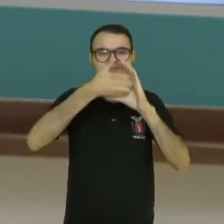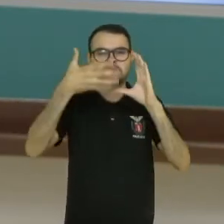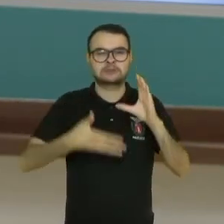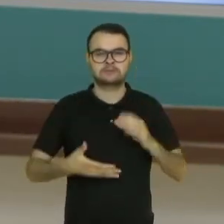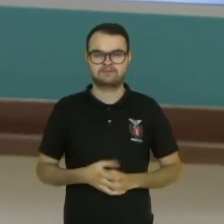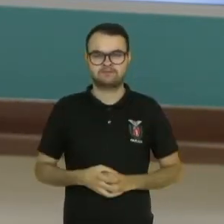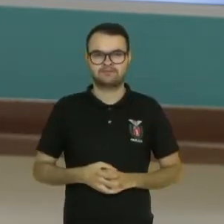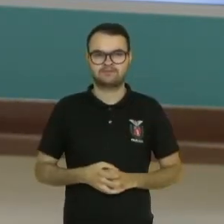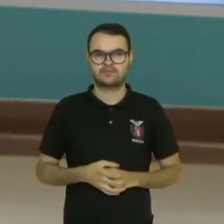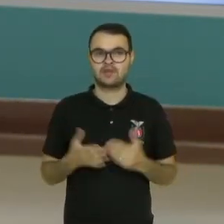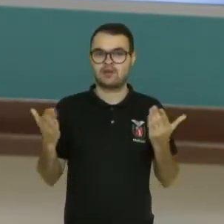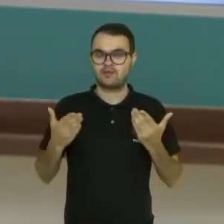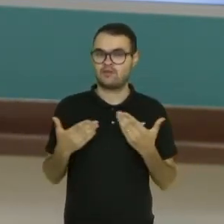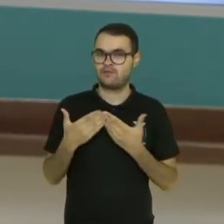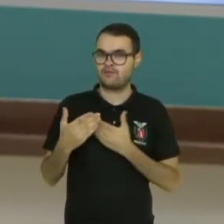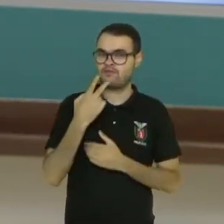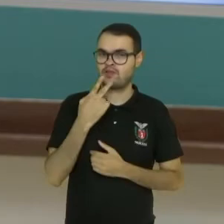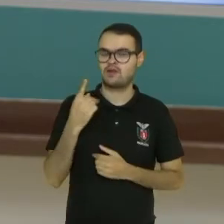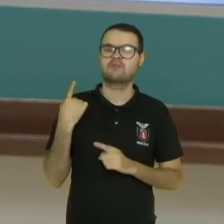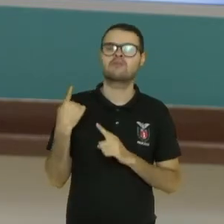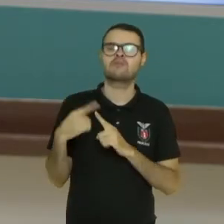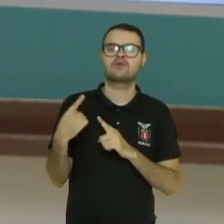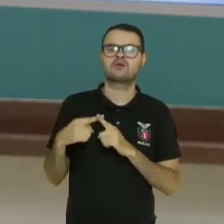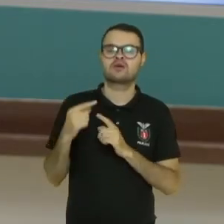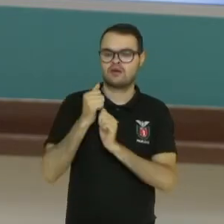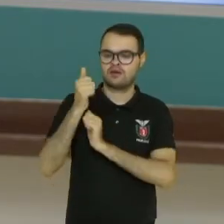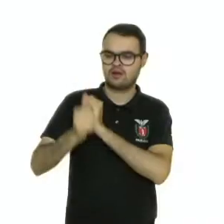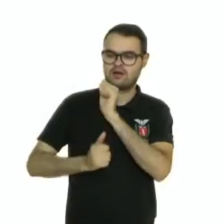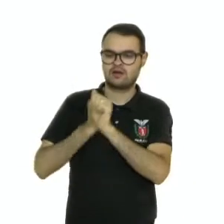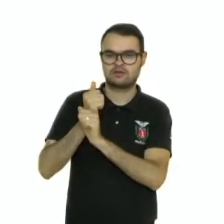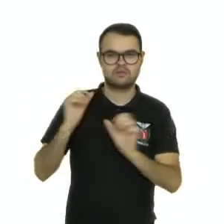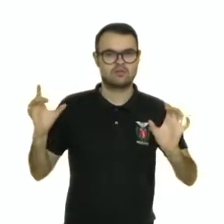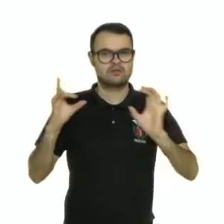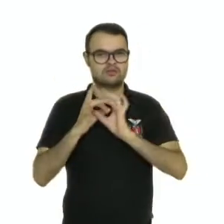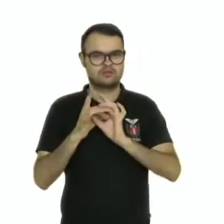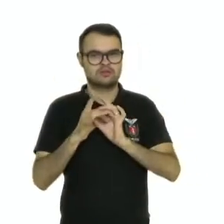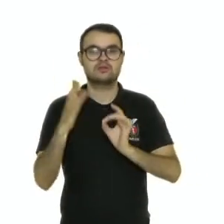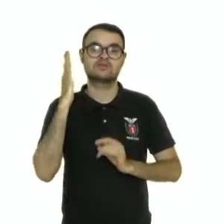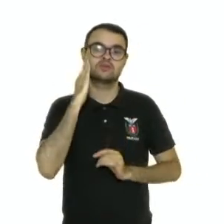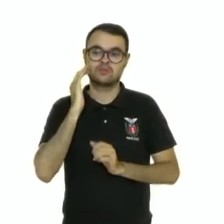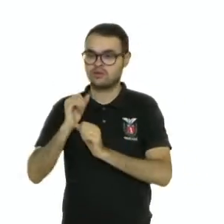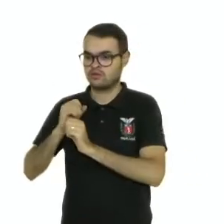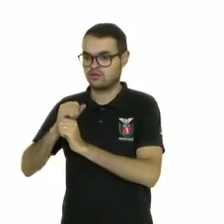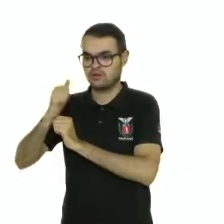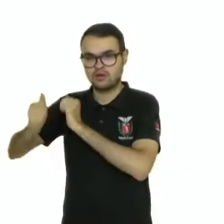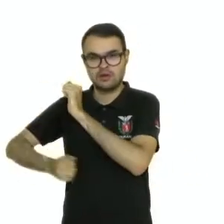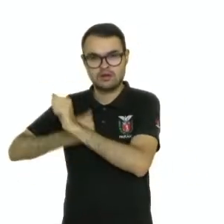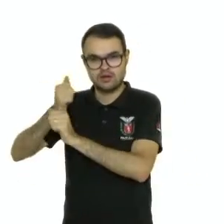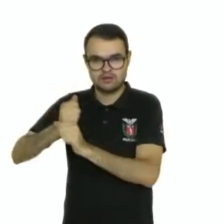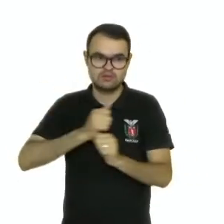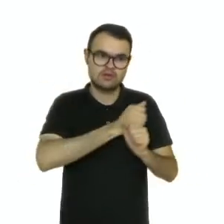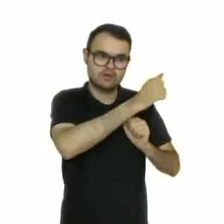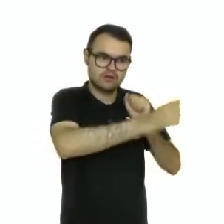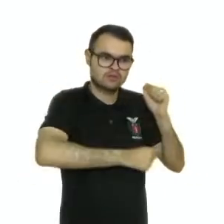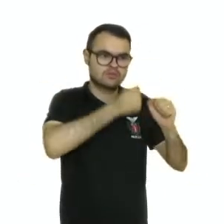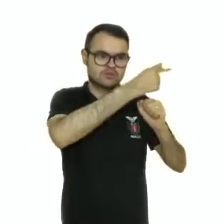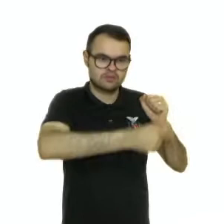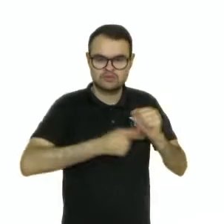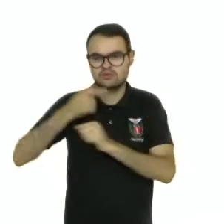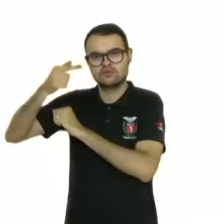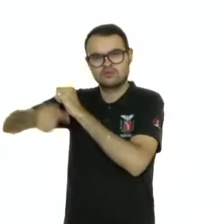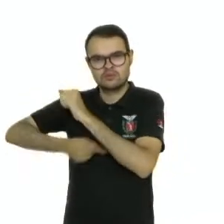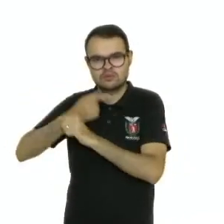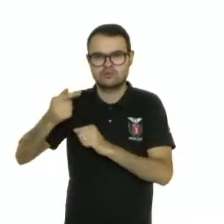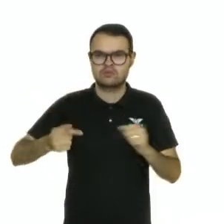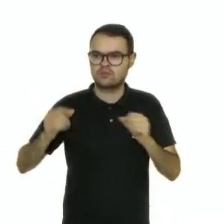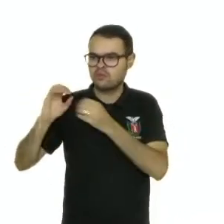Então vamos falar um pouquinho, né, sobre por que os átomos se ligam. Sabemos que os átomos se ligam, pois os encontramos ligados uns